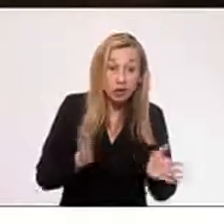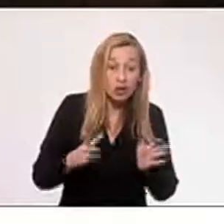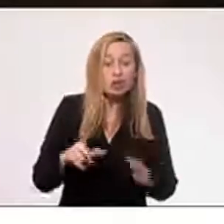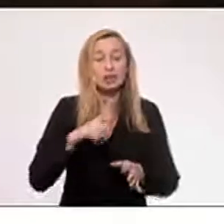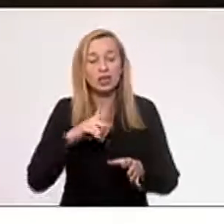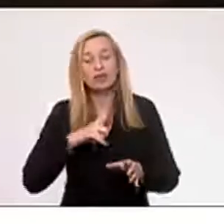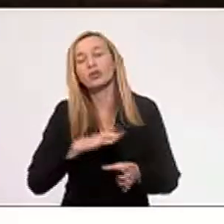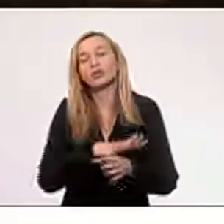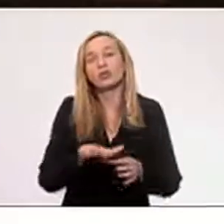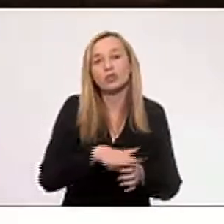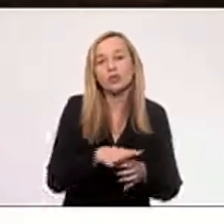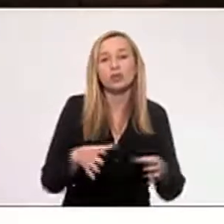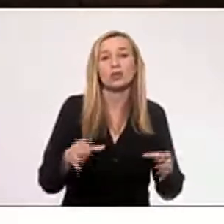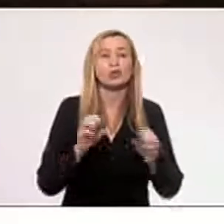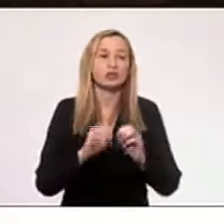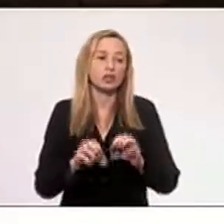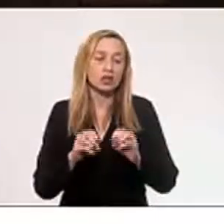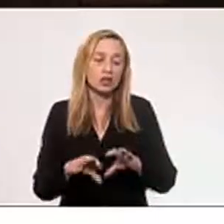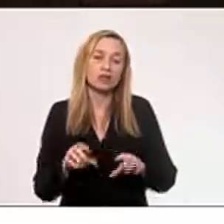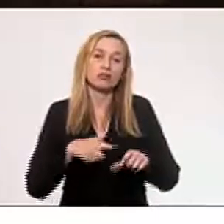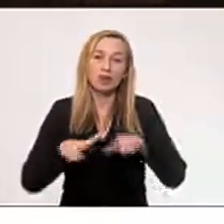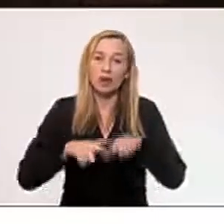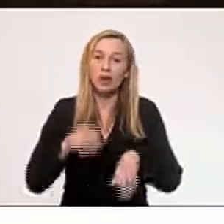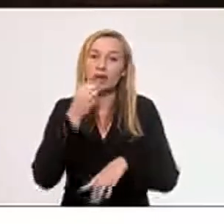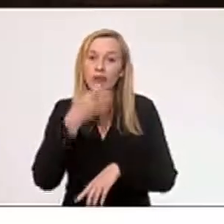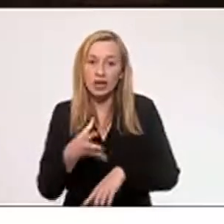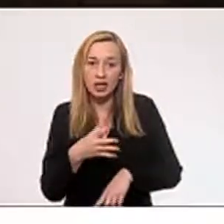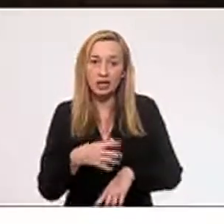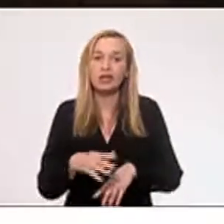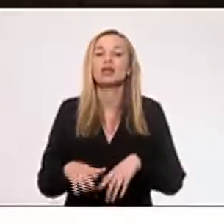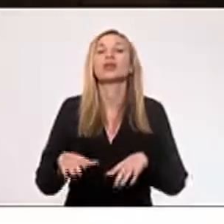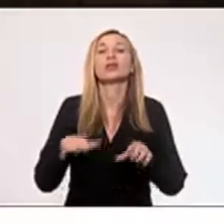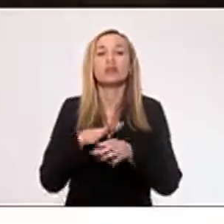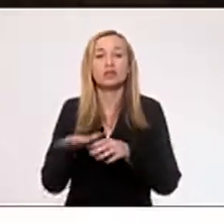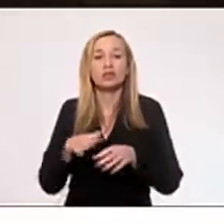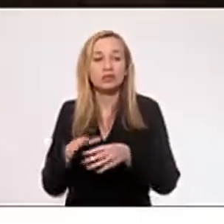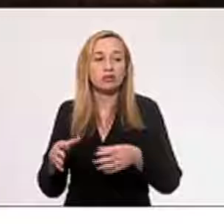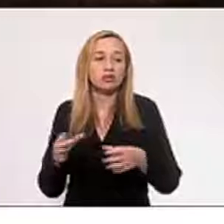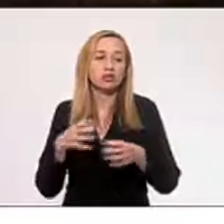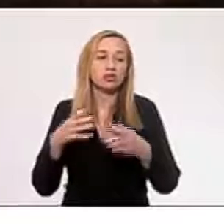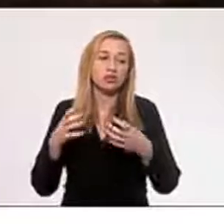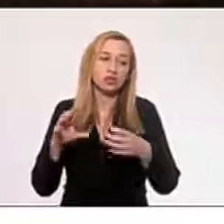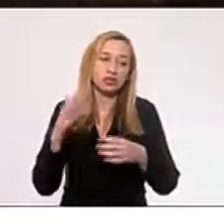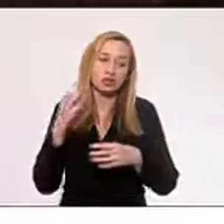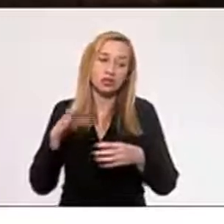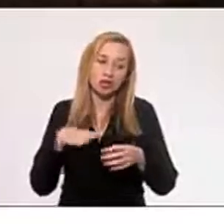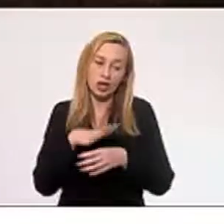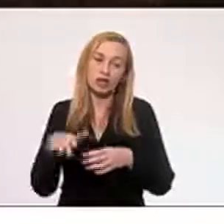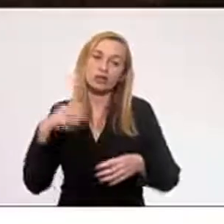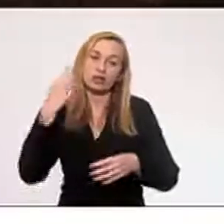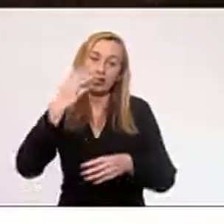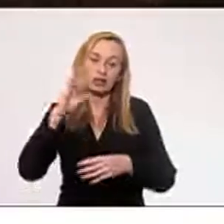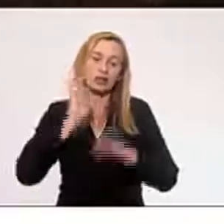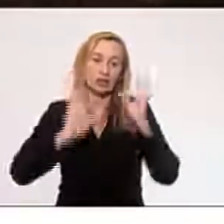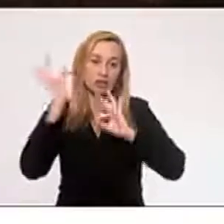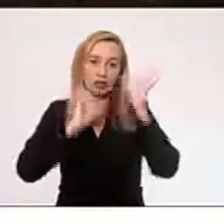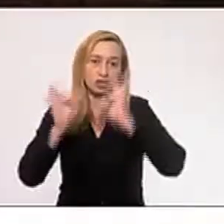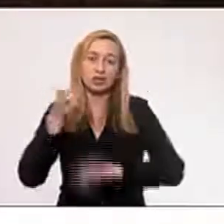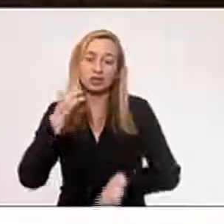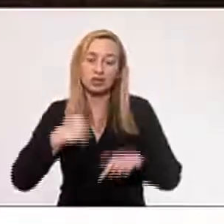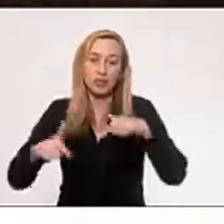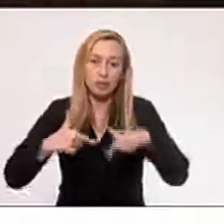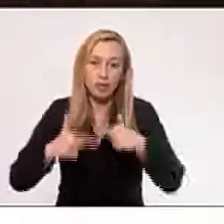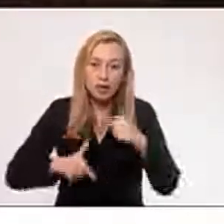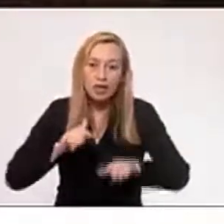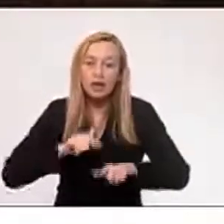Comissão de Educação, que continua trabalhando muito bem, a Comissão de Ciência e Tecnologia, que eu presido, que trabalha corriqueiramente em